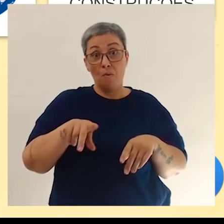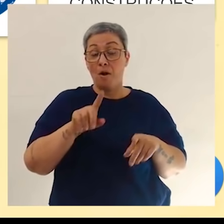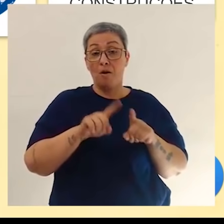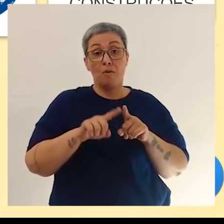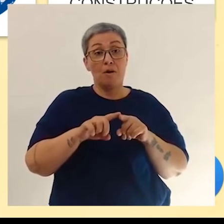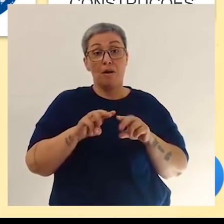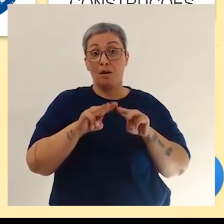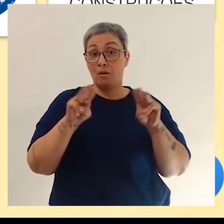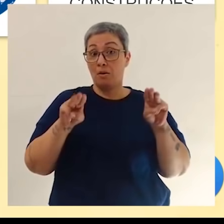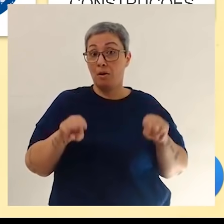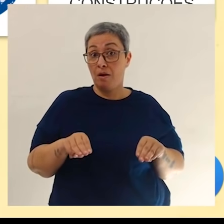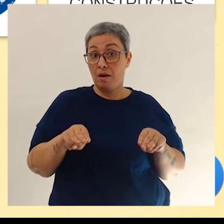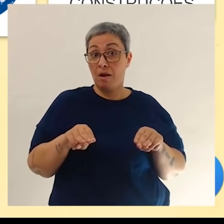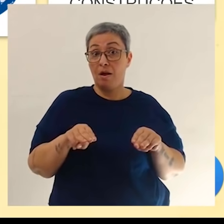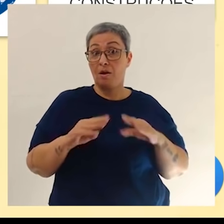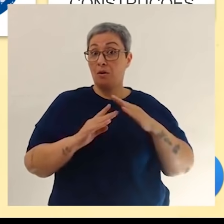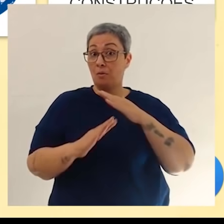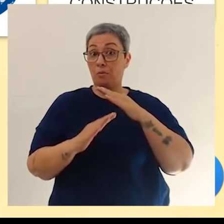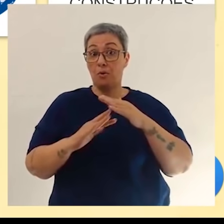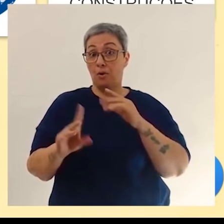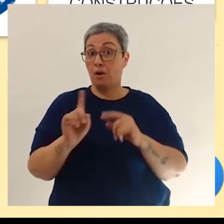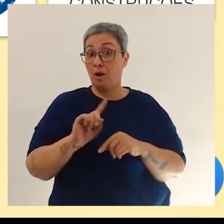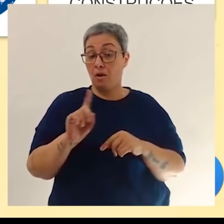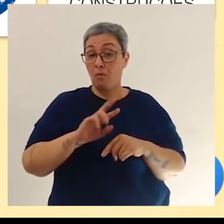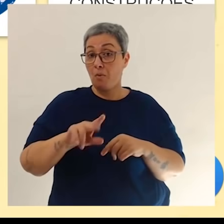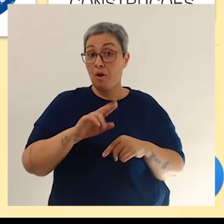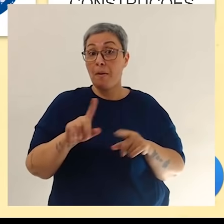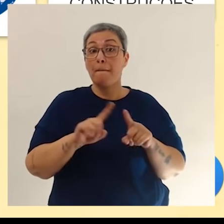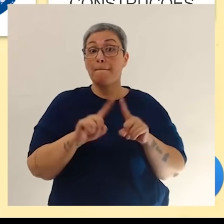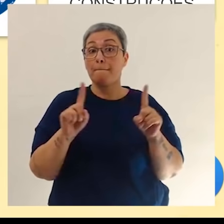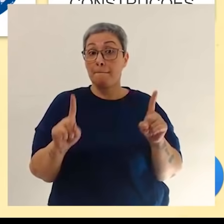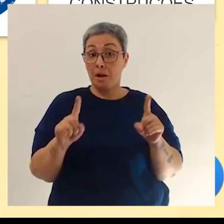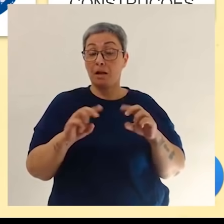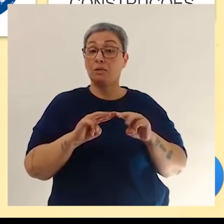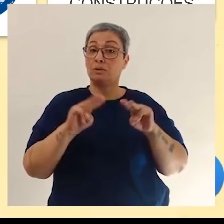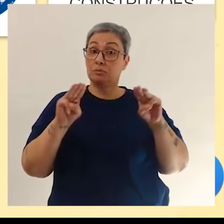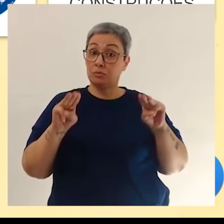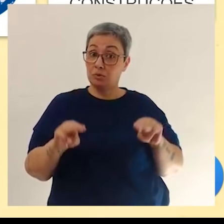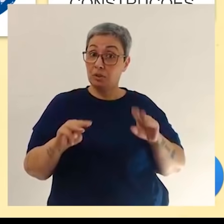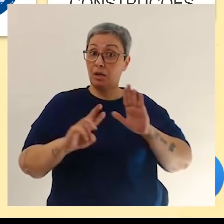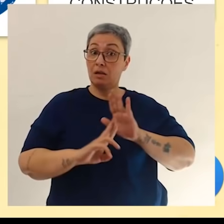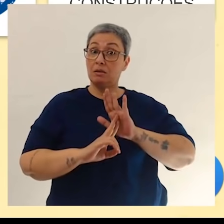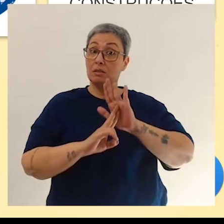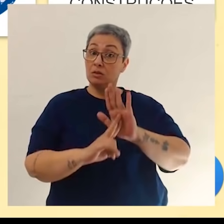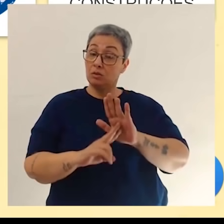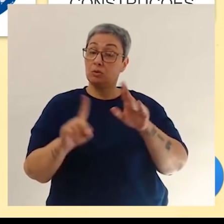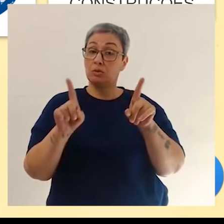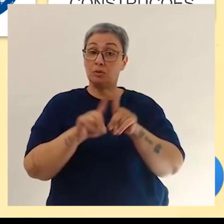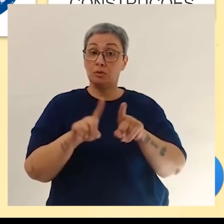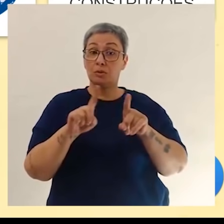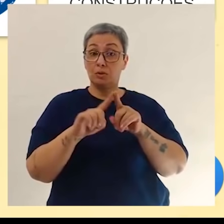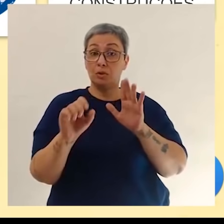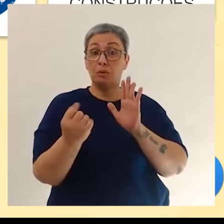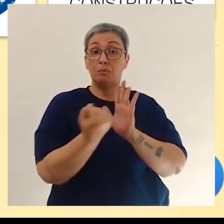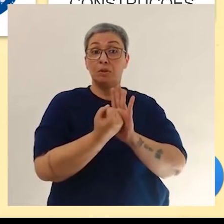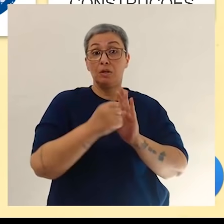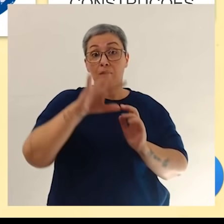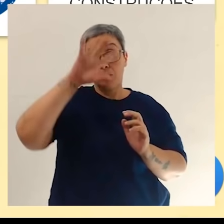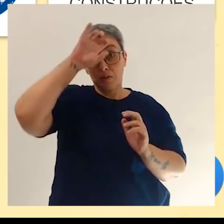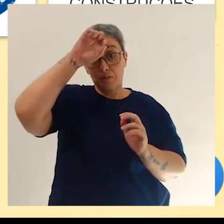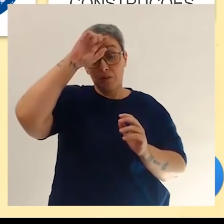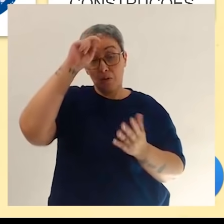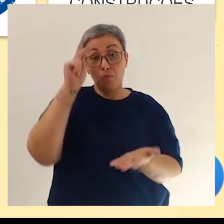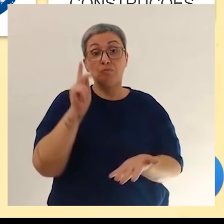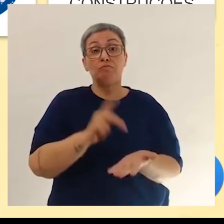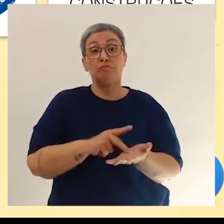o museu do imigrante, mas é um museu que representa também um marco de memória.